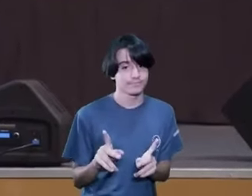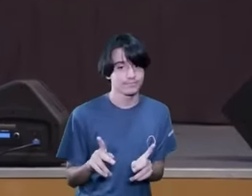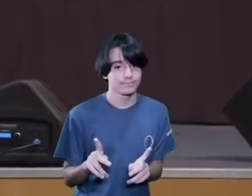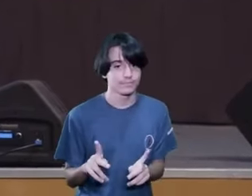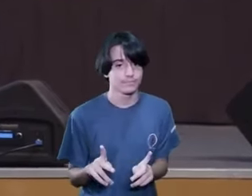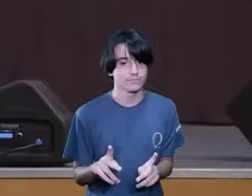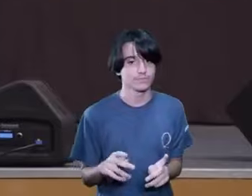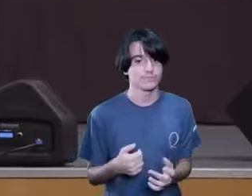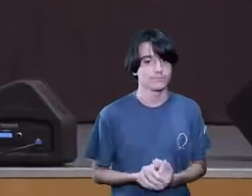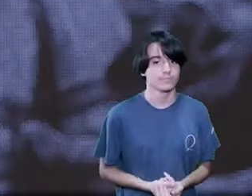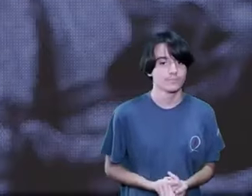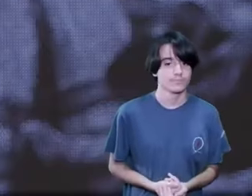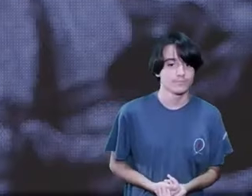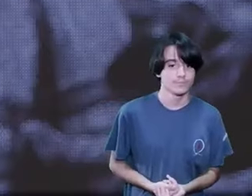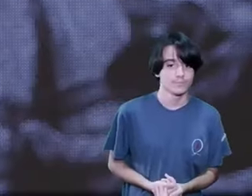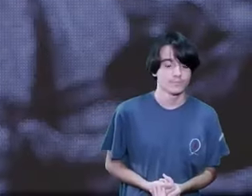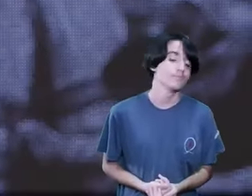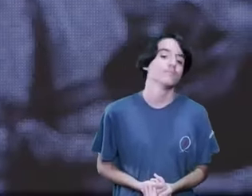Vem